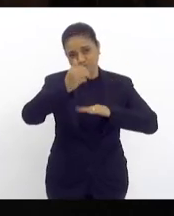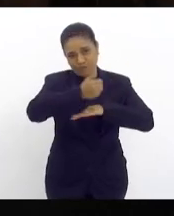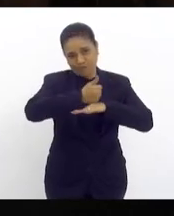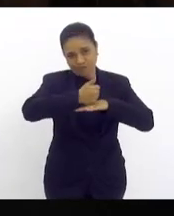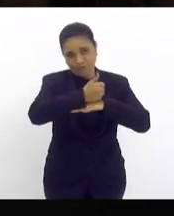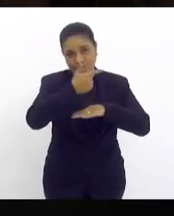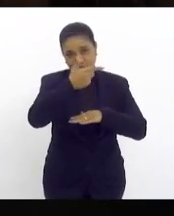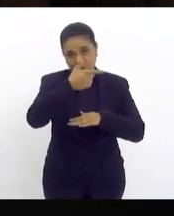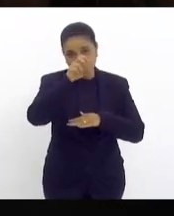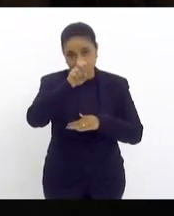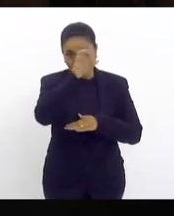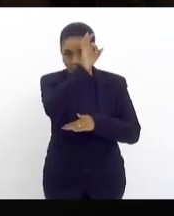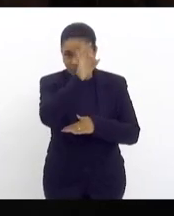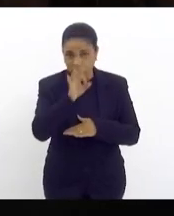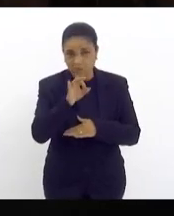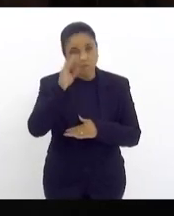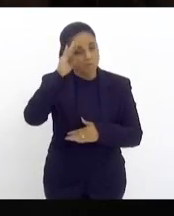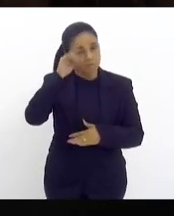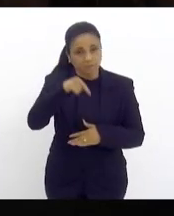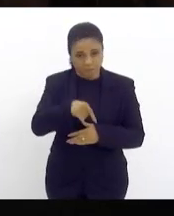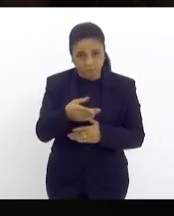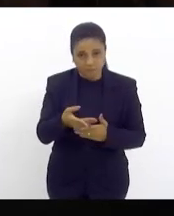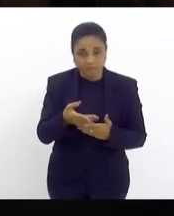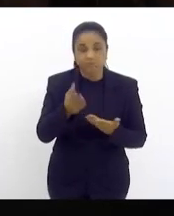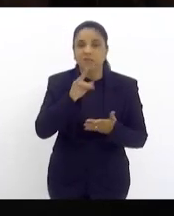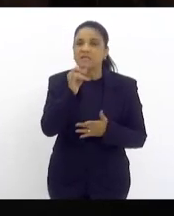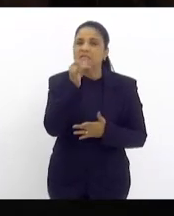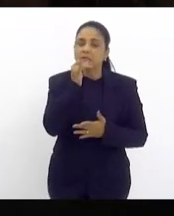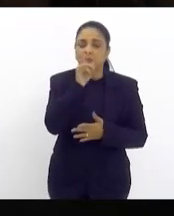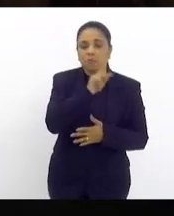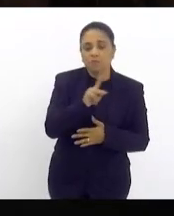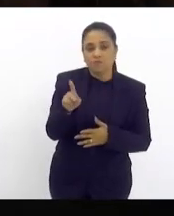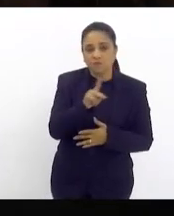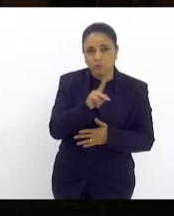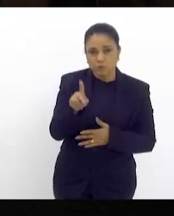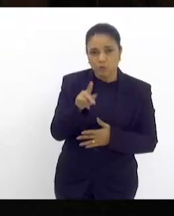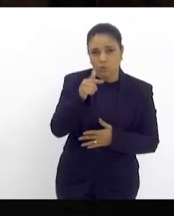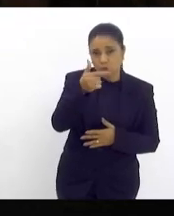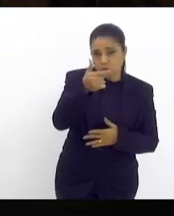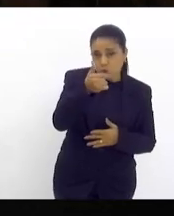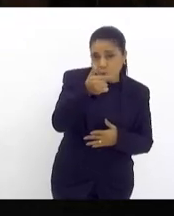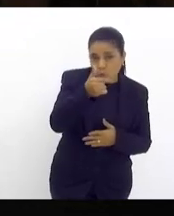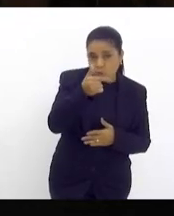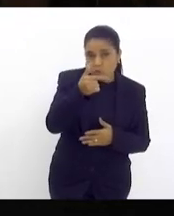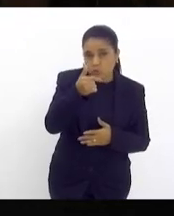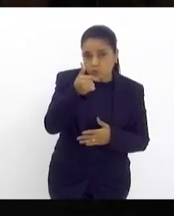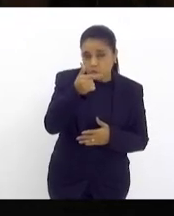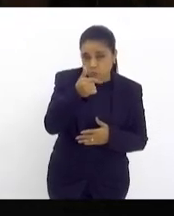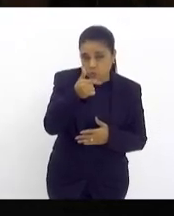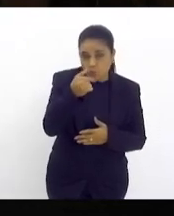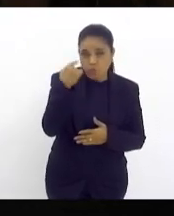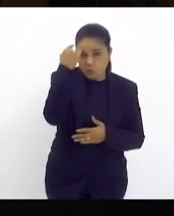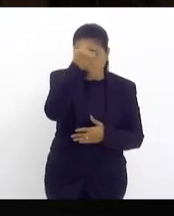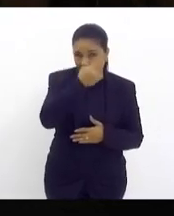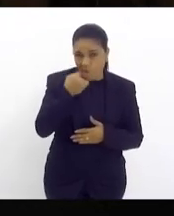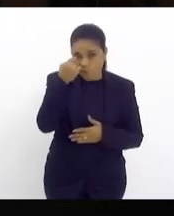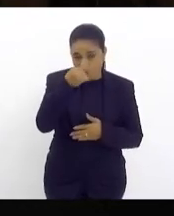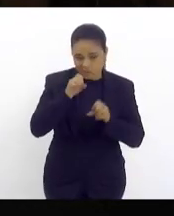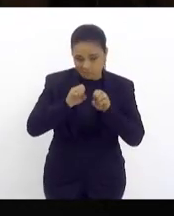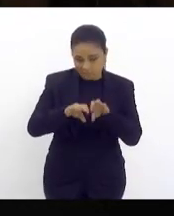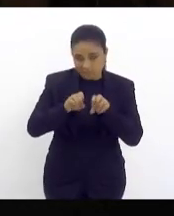fundamental porque por exemplo professores que são que tem que dar 12 horas 12 horas em sala